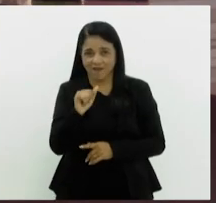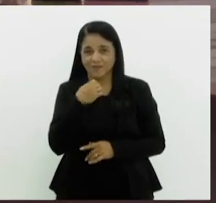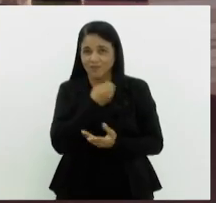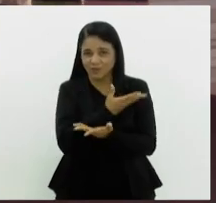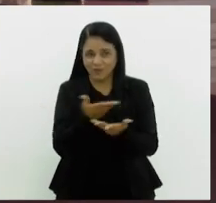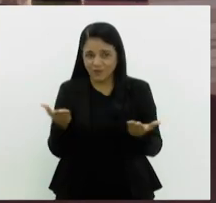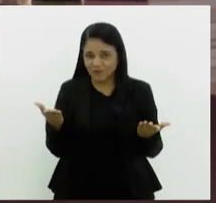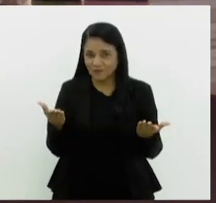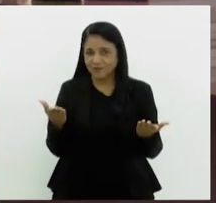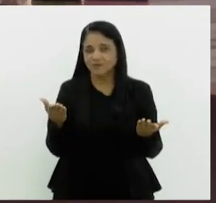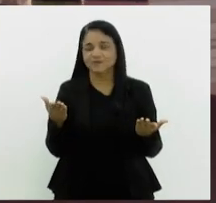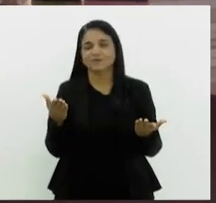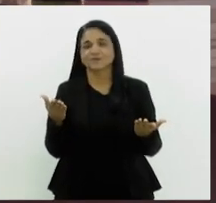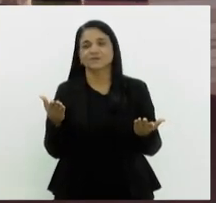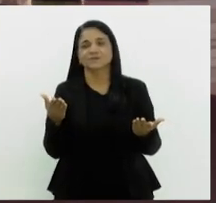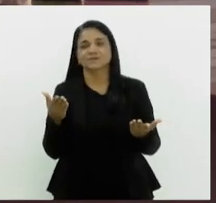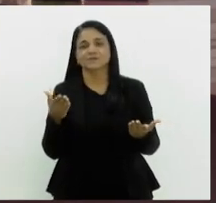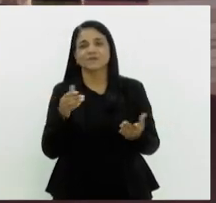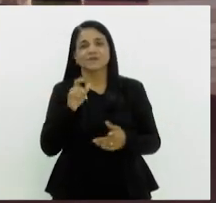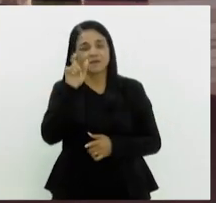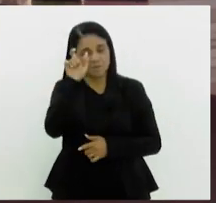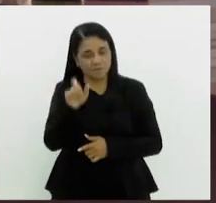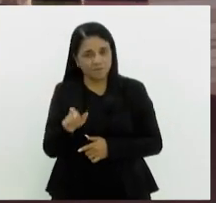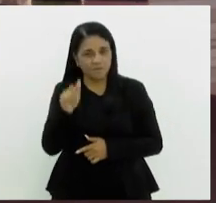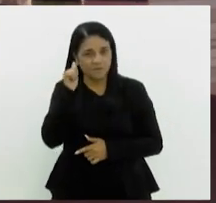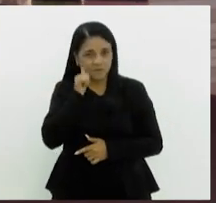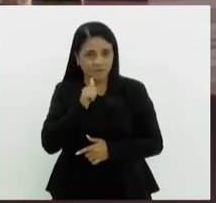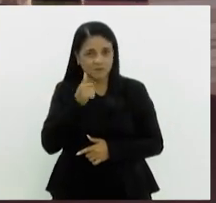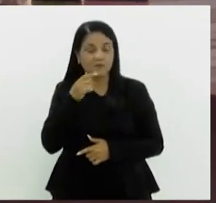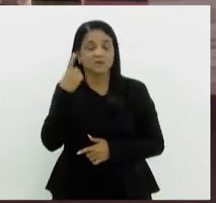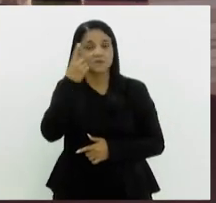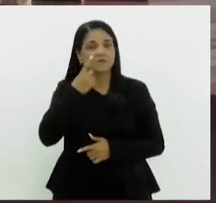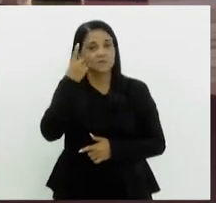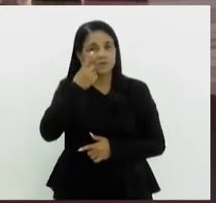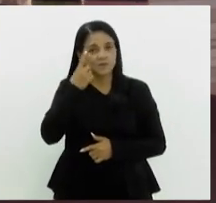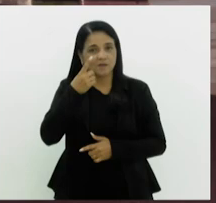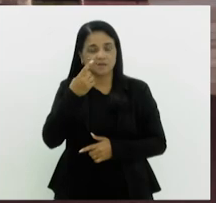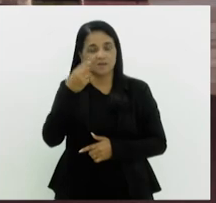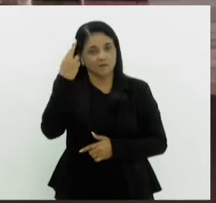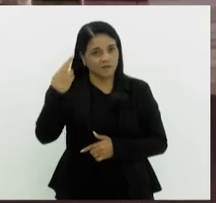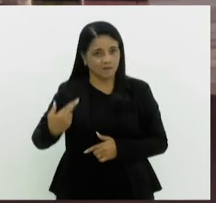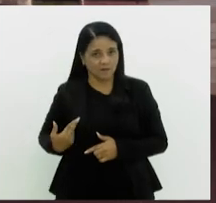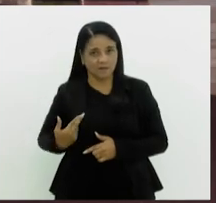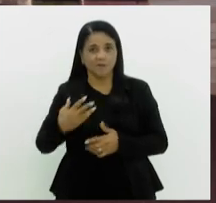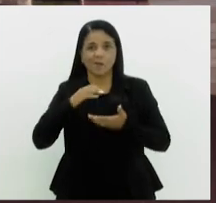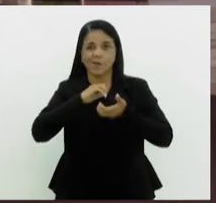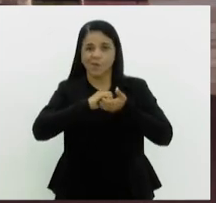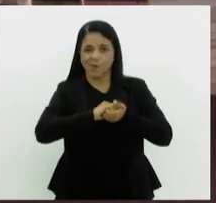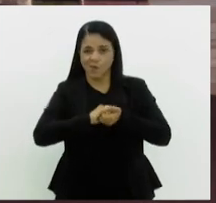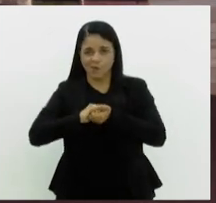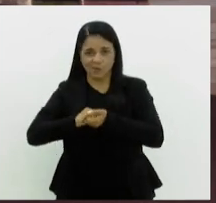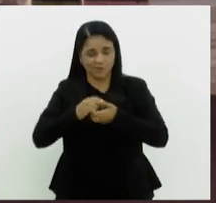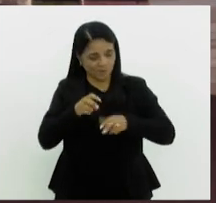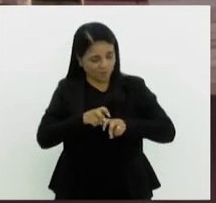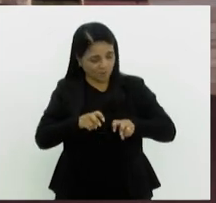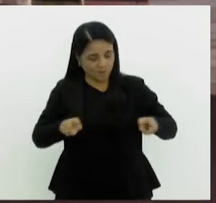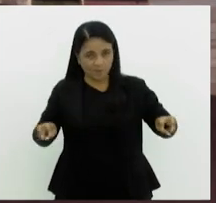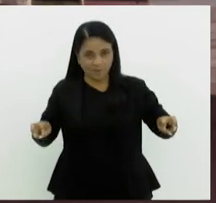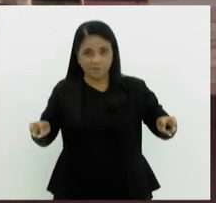todos, todes, na pessoa da deputada Renata Souza, eu cumprimento a